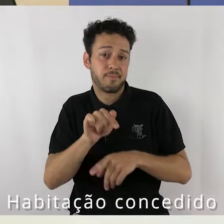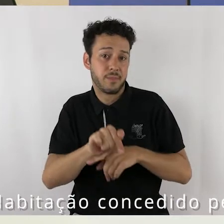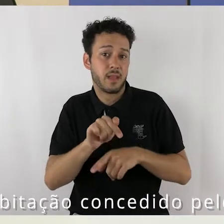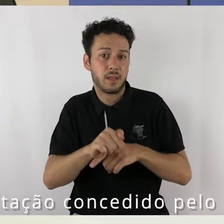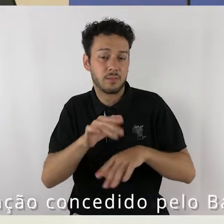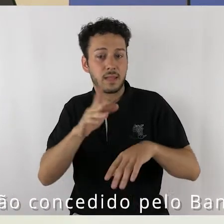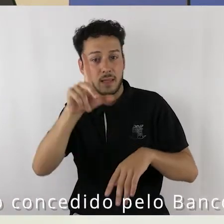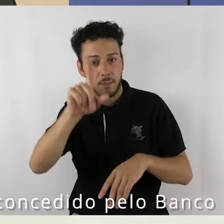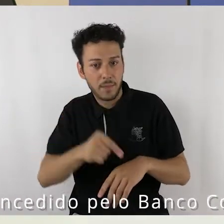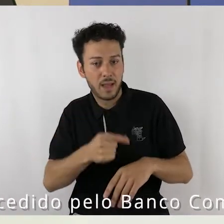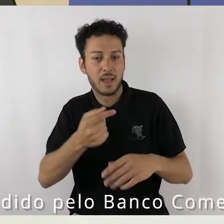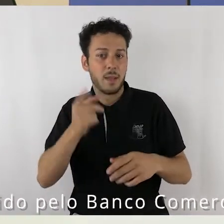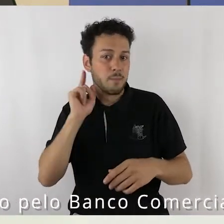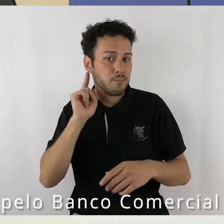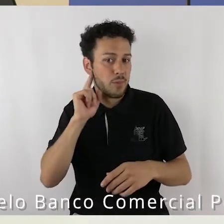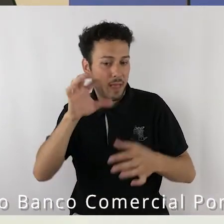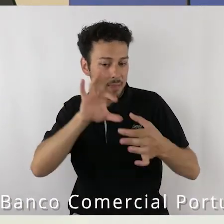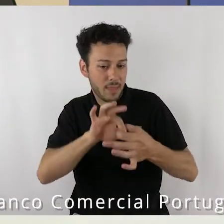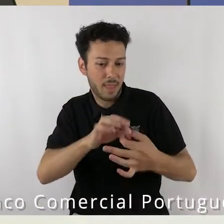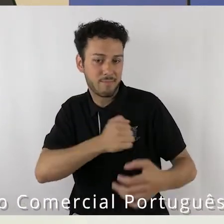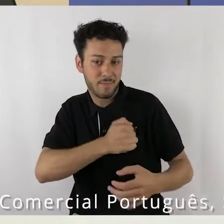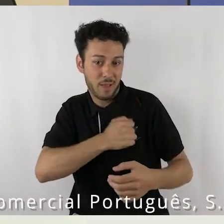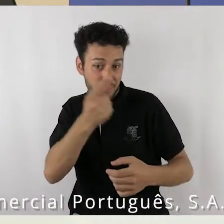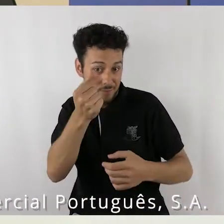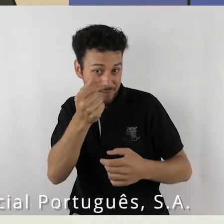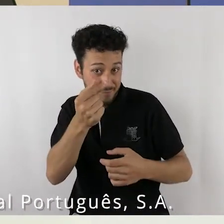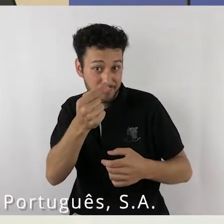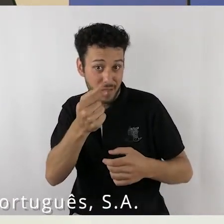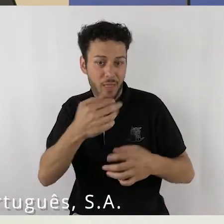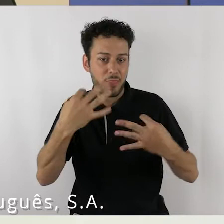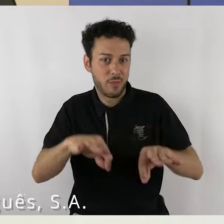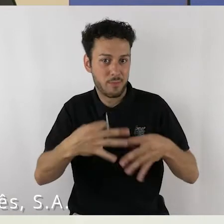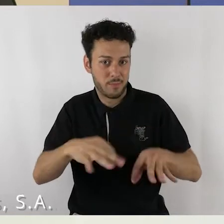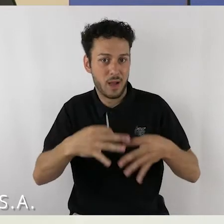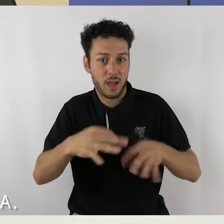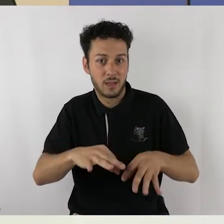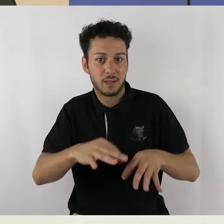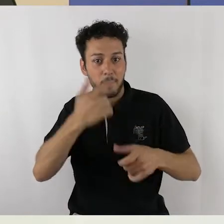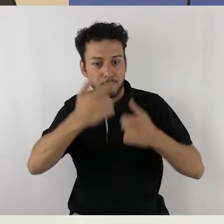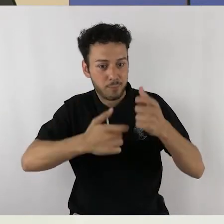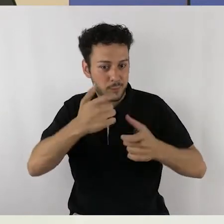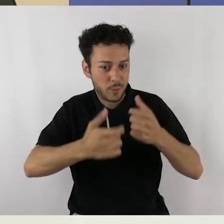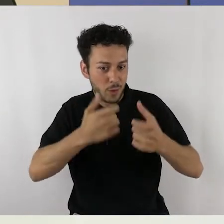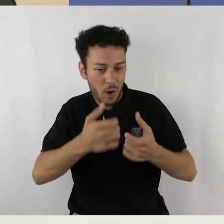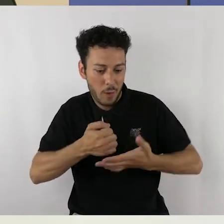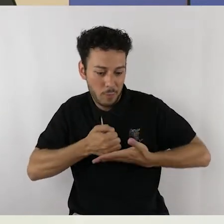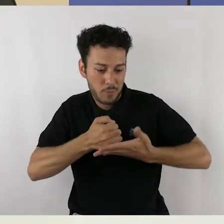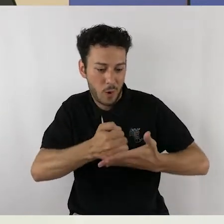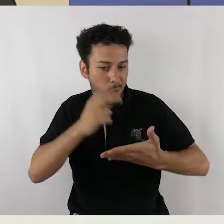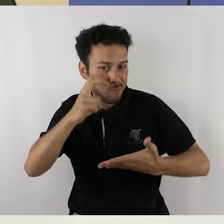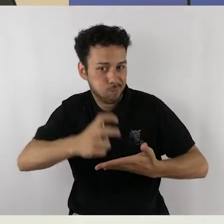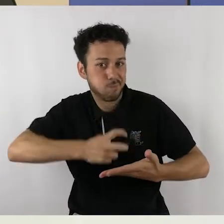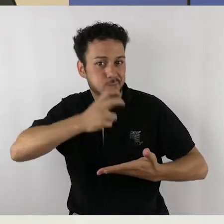e pelo valor intrínseco o imóvel natural é habitual apresenta existiram aqui um